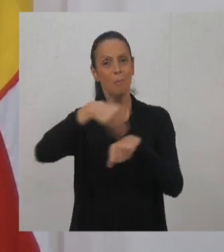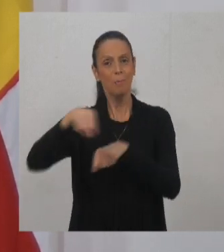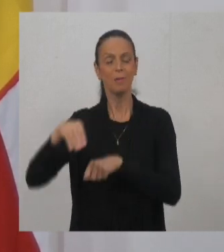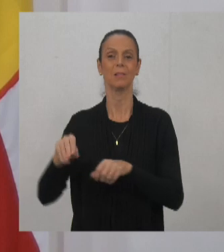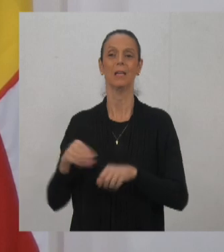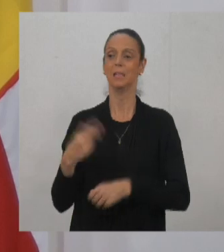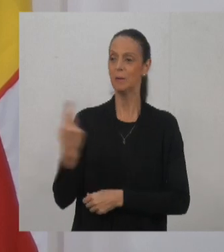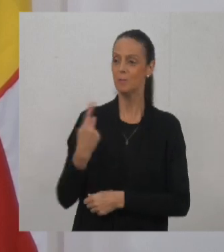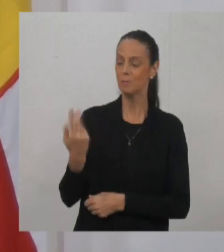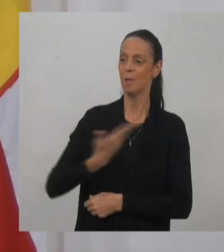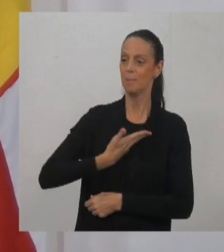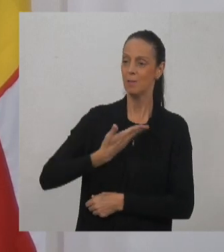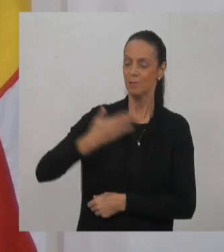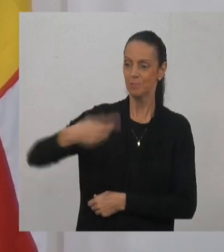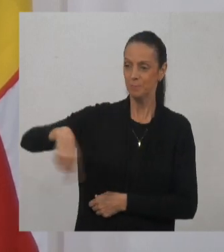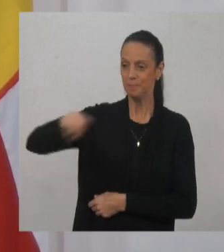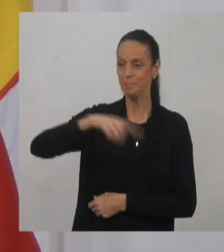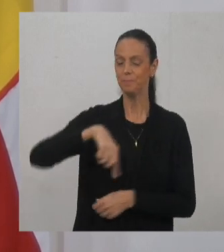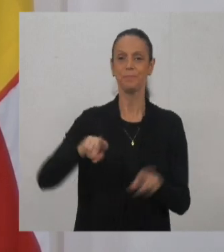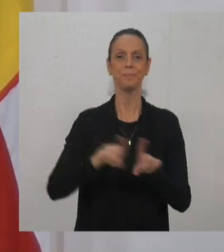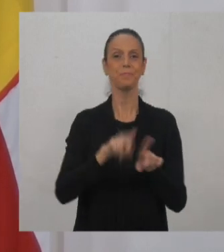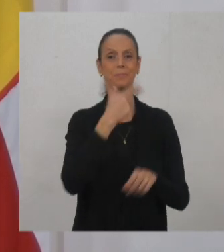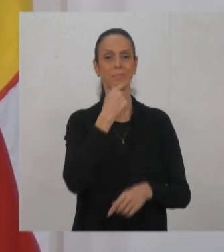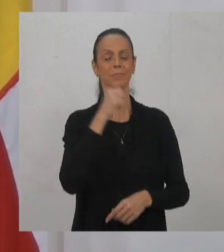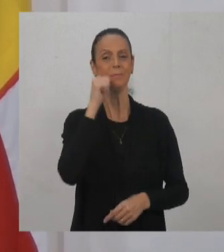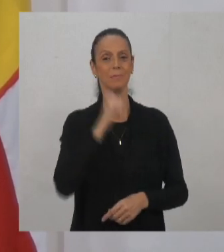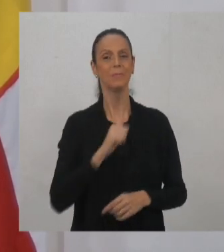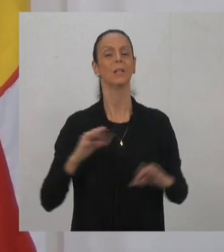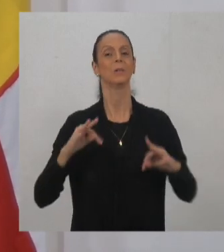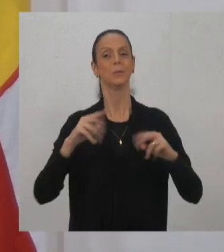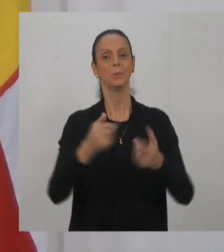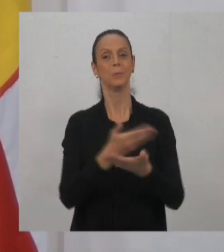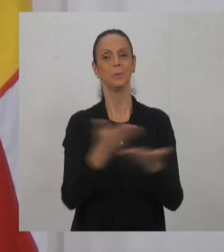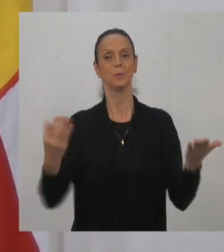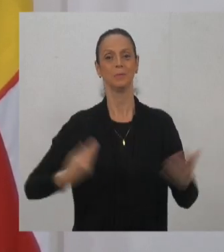amizade dos senhores e das senhoras e senhores todos aqui de Blumenau. Muito obrigado.